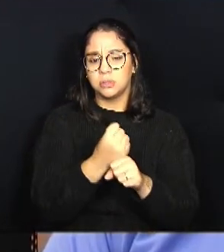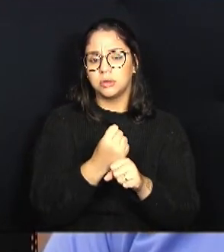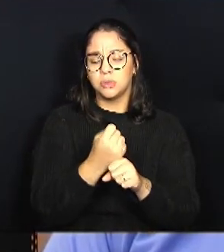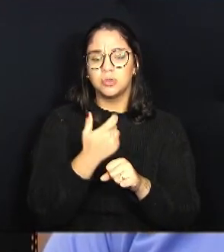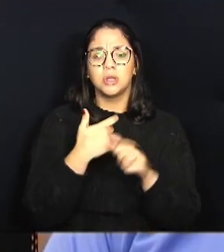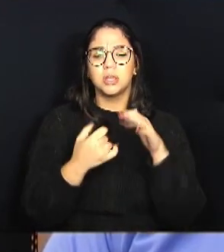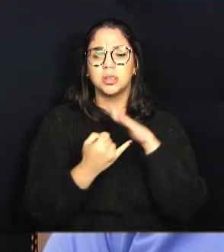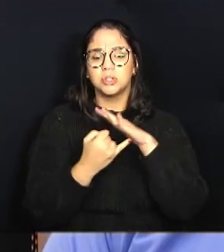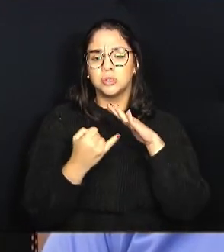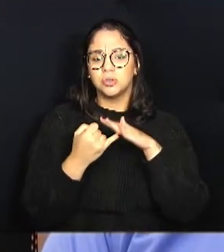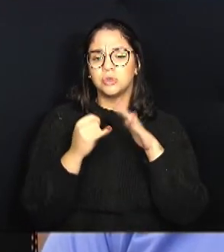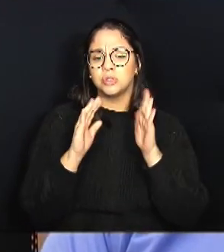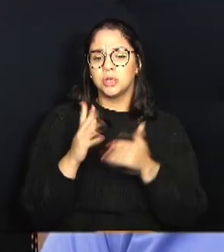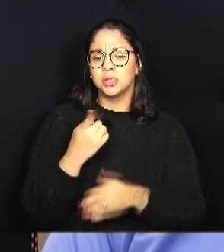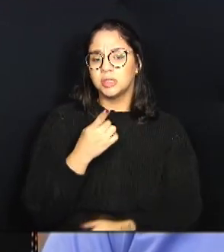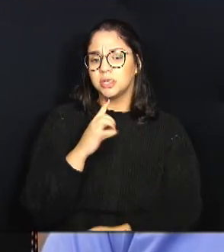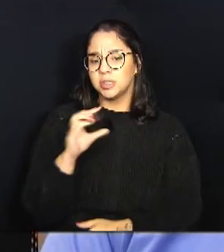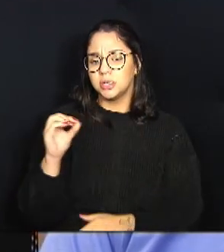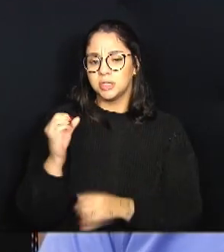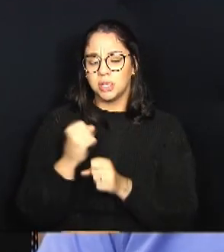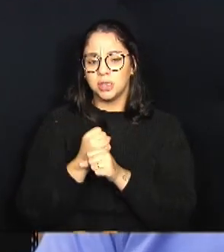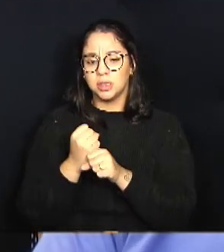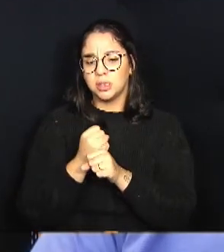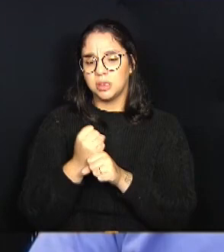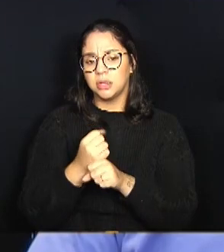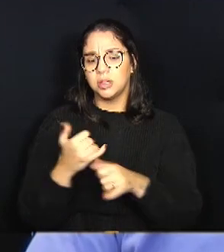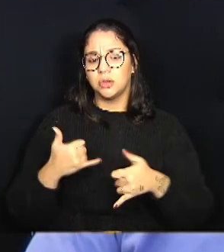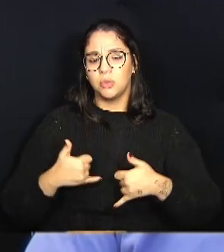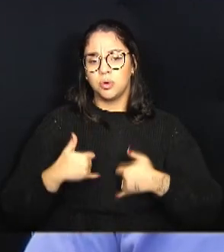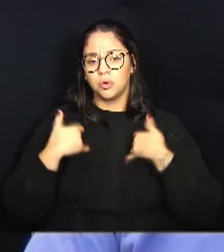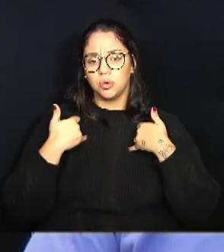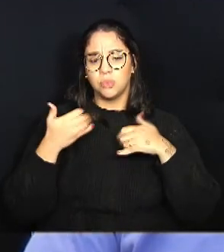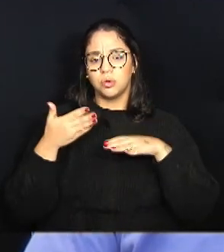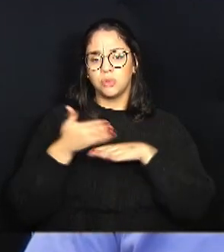instituição centenária, que orgulho de pertencer a ela.